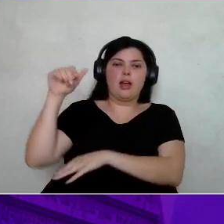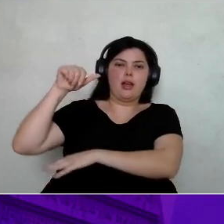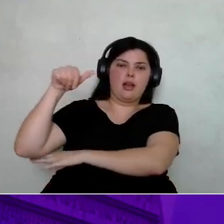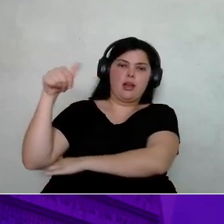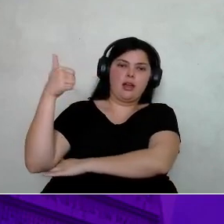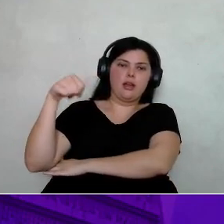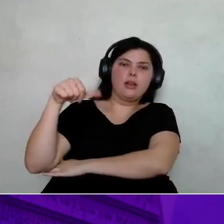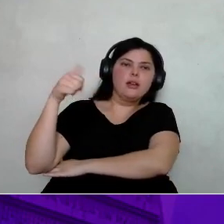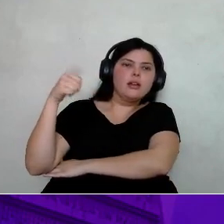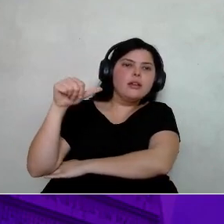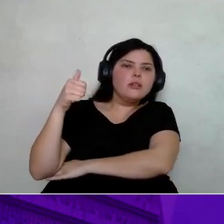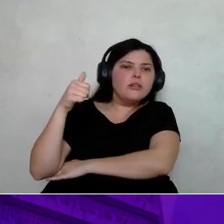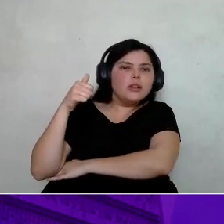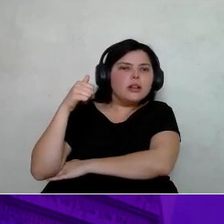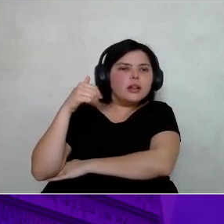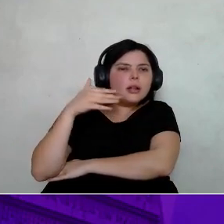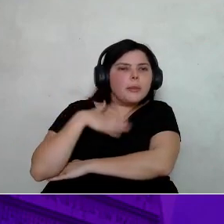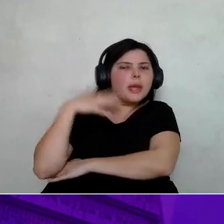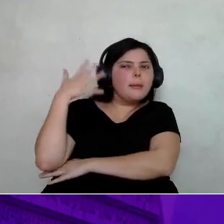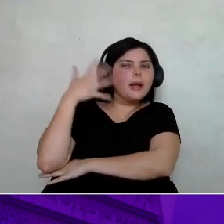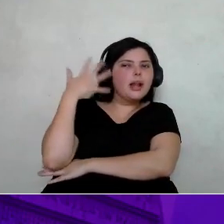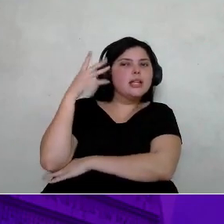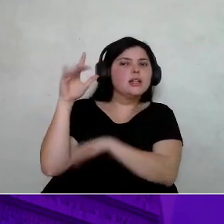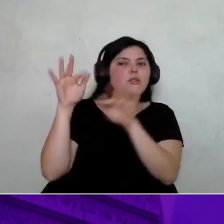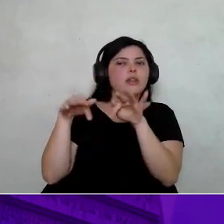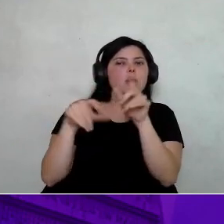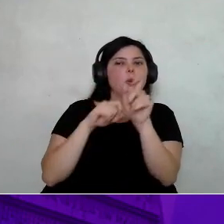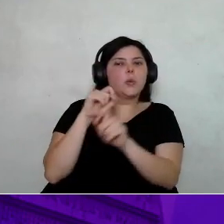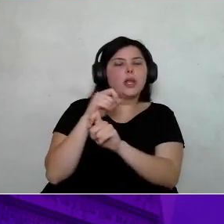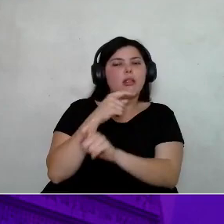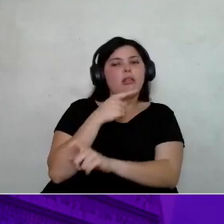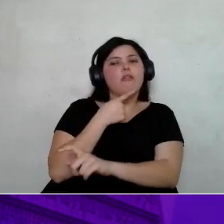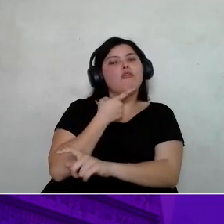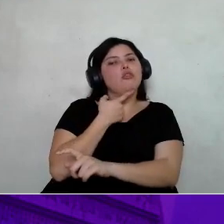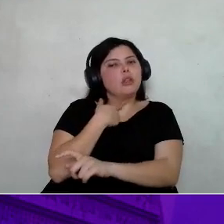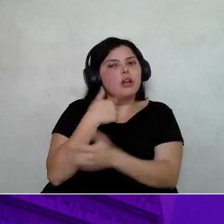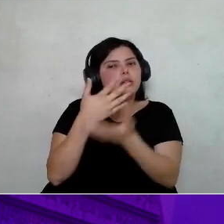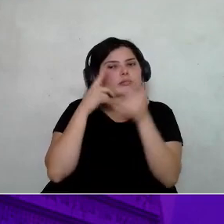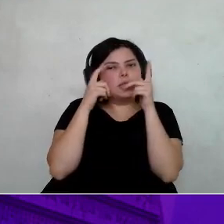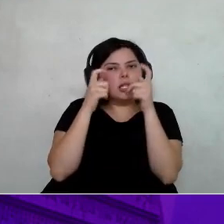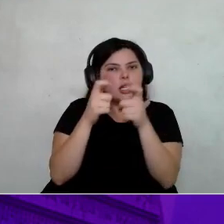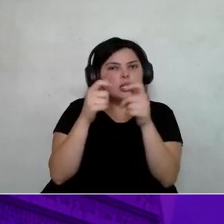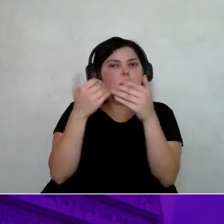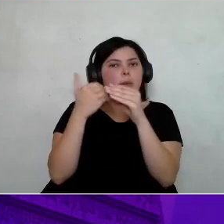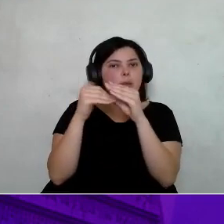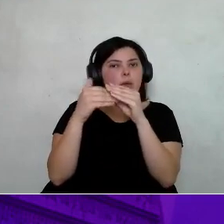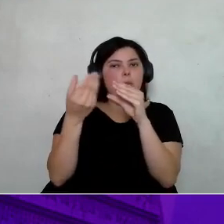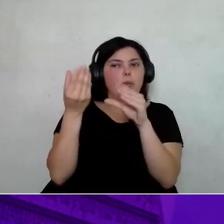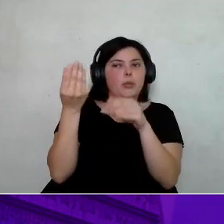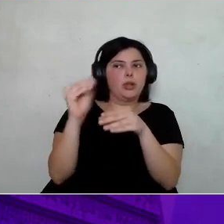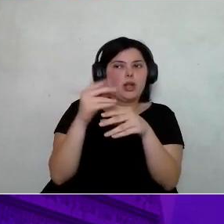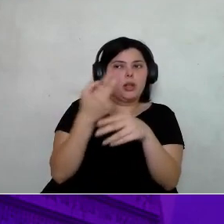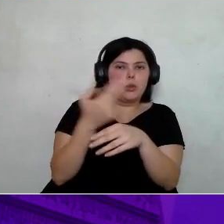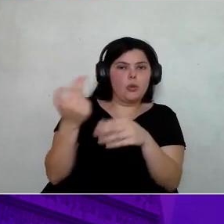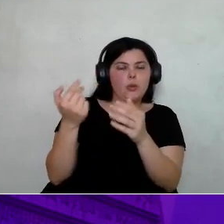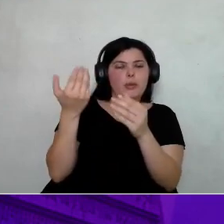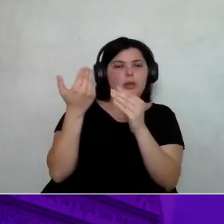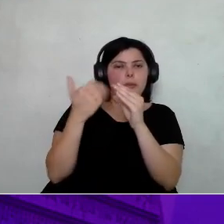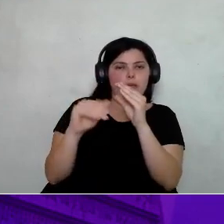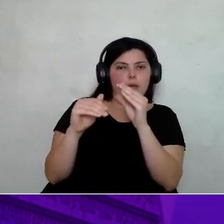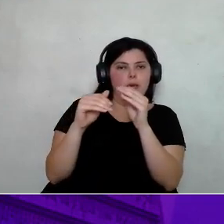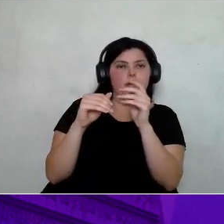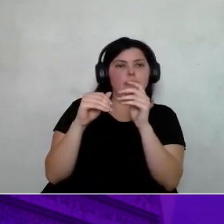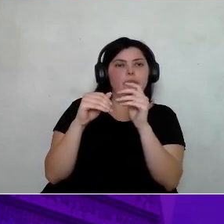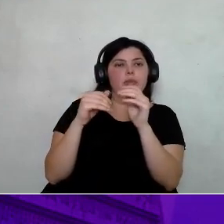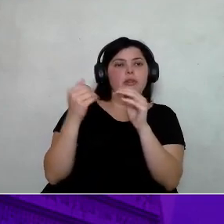minha sessão. E no final ali, se vocês quiserem e deixarem seu e-mail, seu nome e e-mail, eu vou mandar, a partir